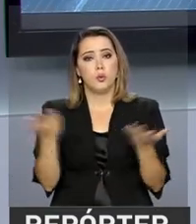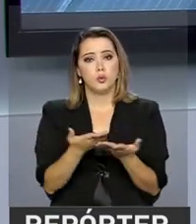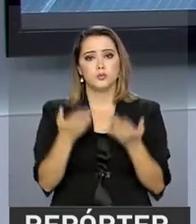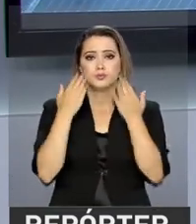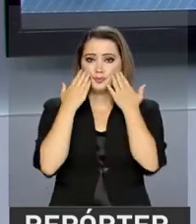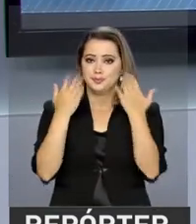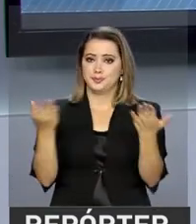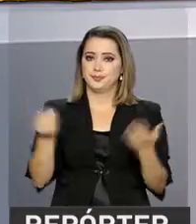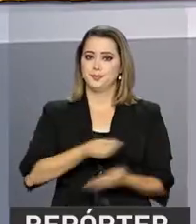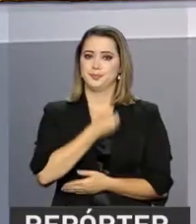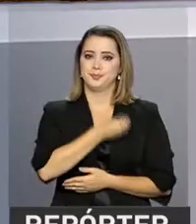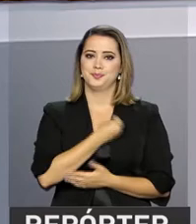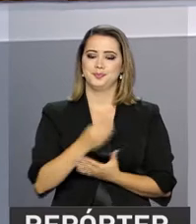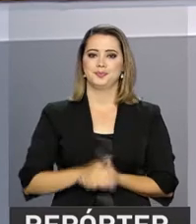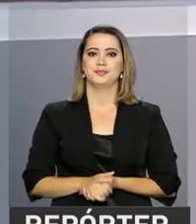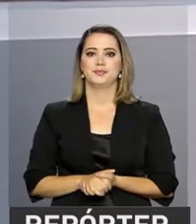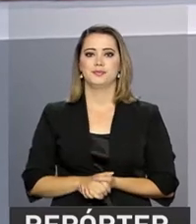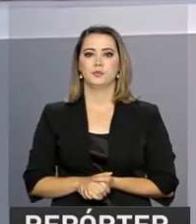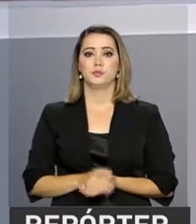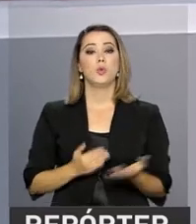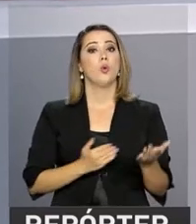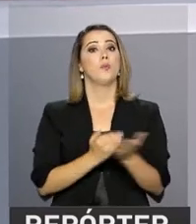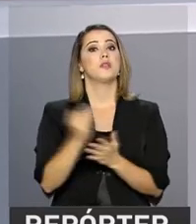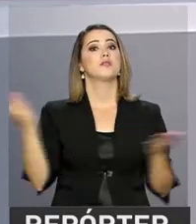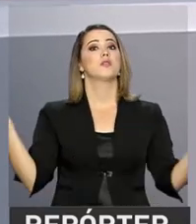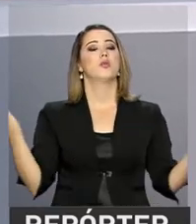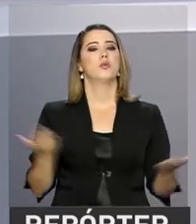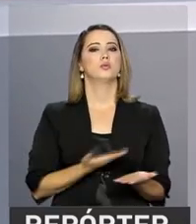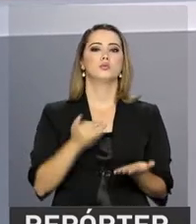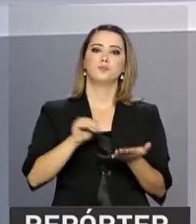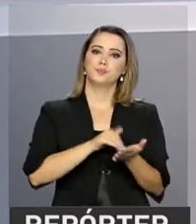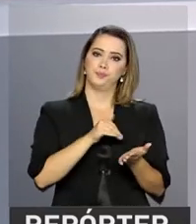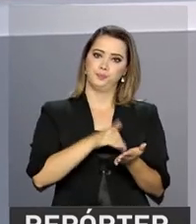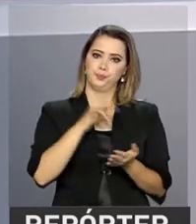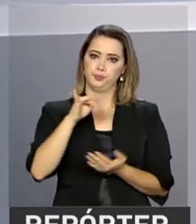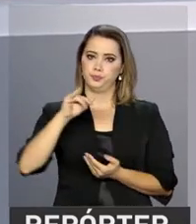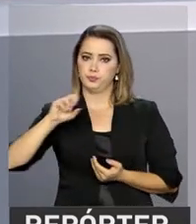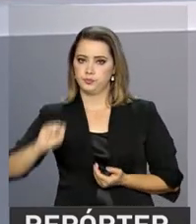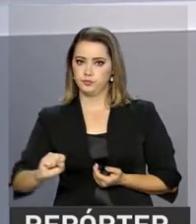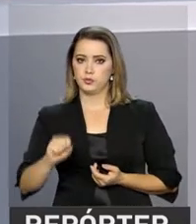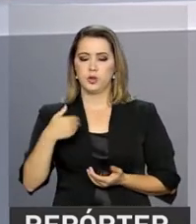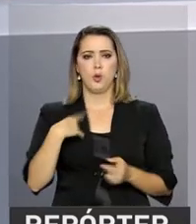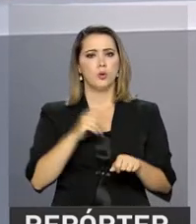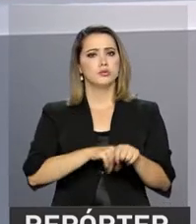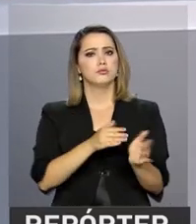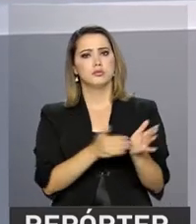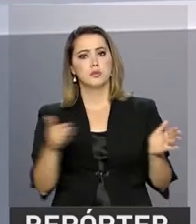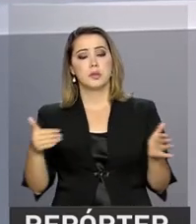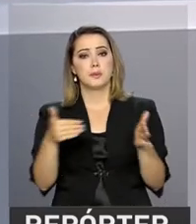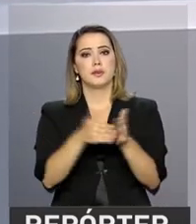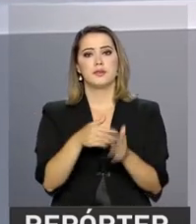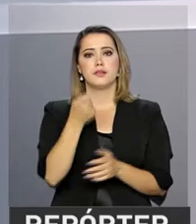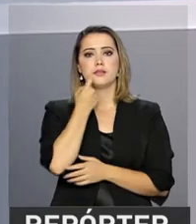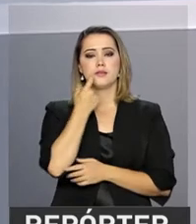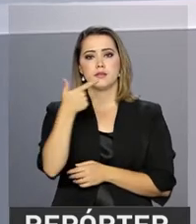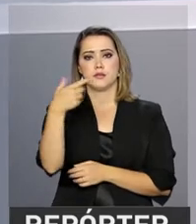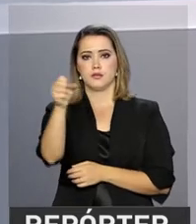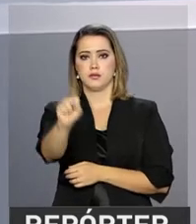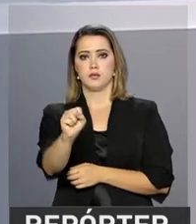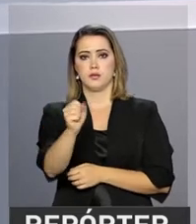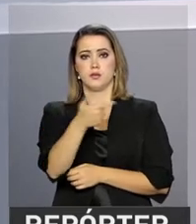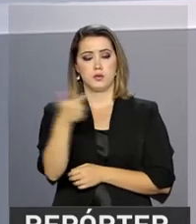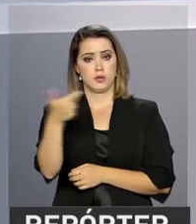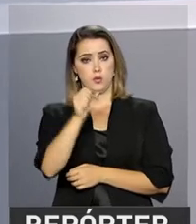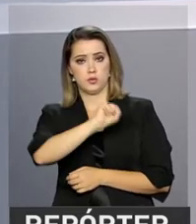ao vivo não perca começaram hoje as inscrições para o fies o prazo vai até sexta feira dia 28 para o